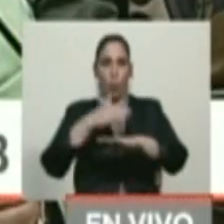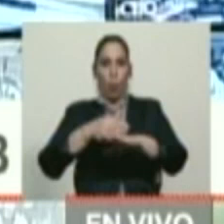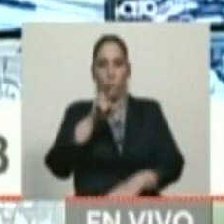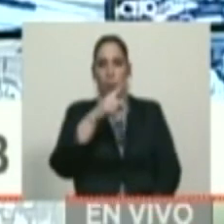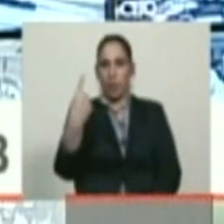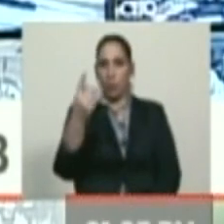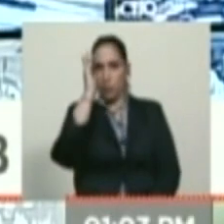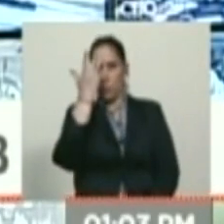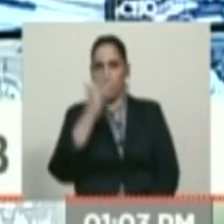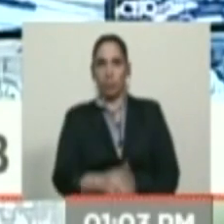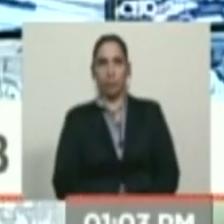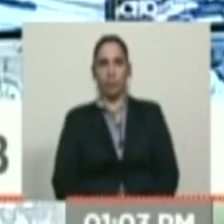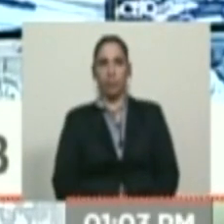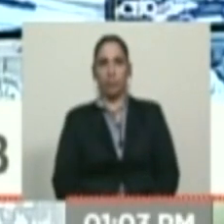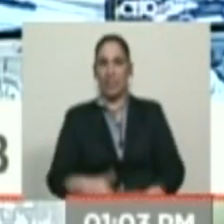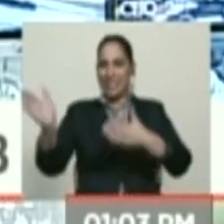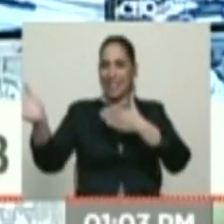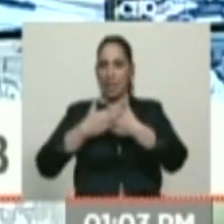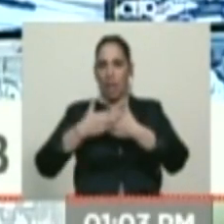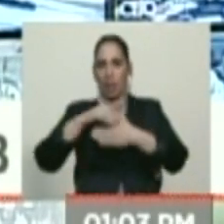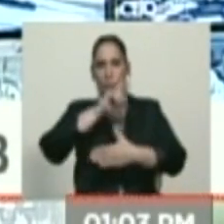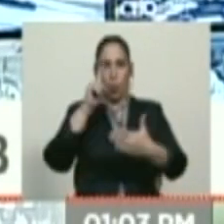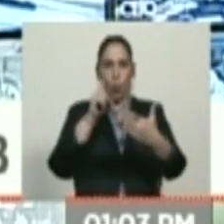entrada de ajuda humanitária por considerar uma brecha para uma